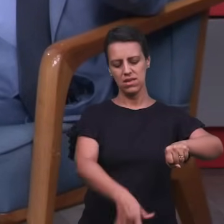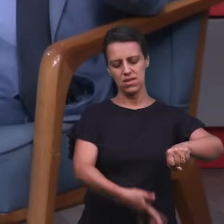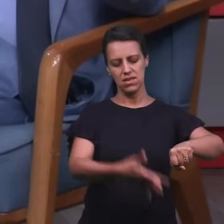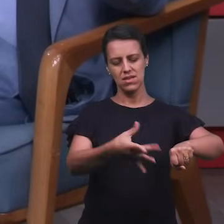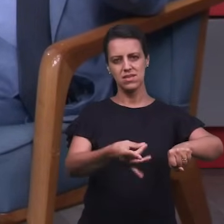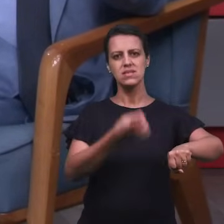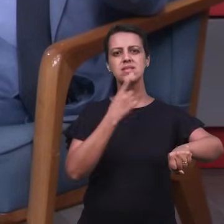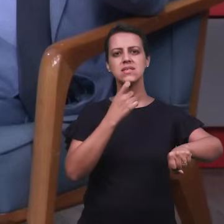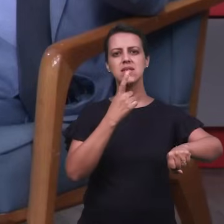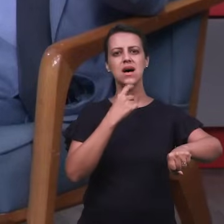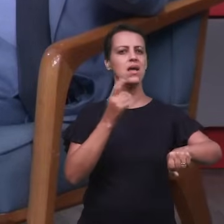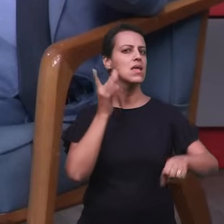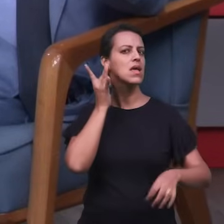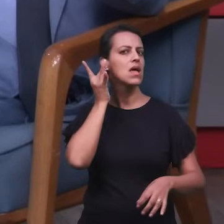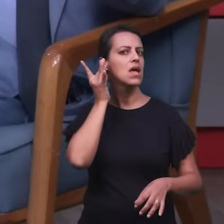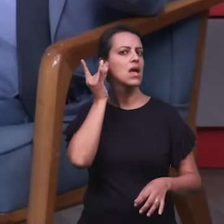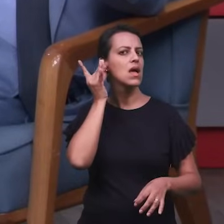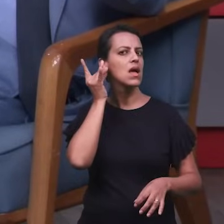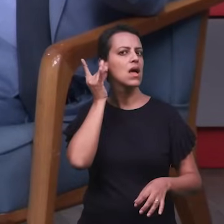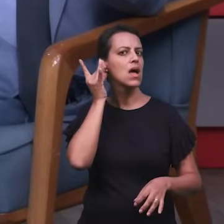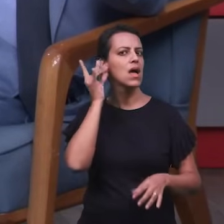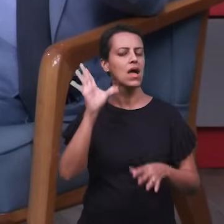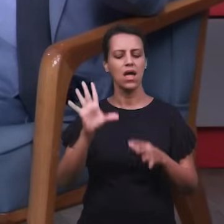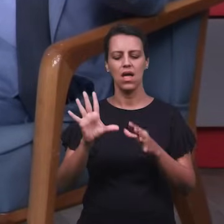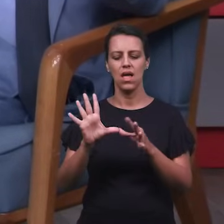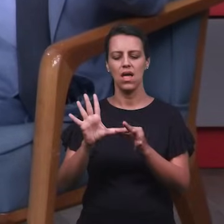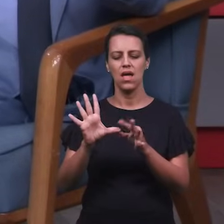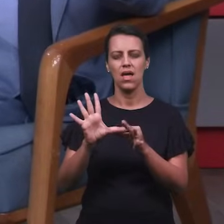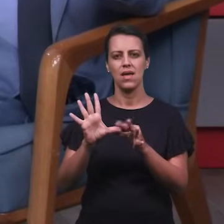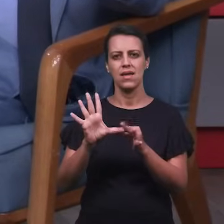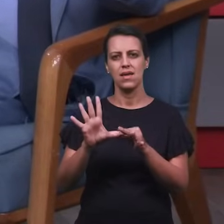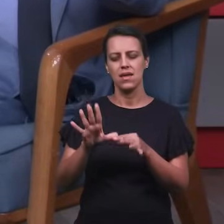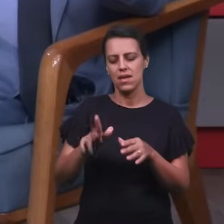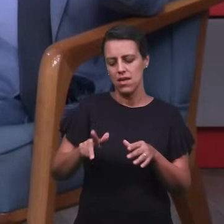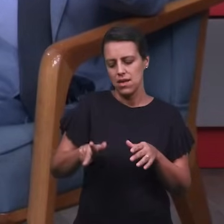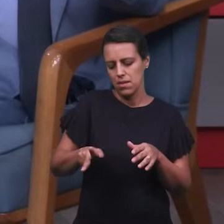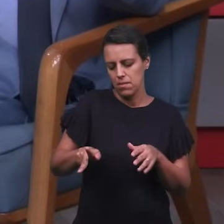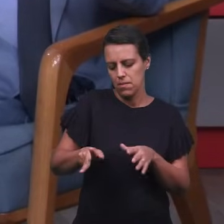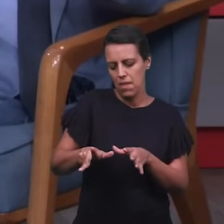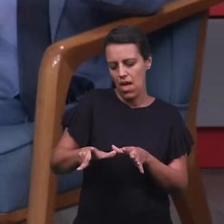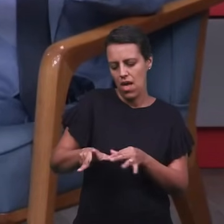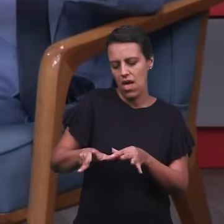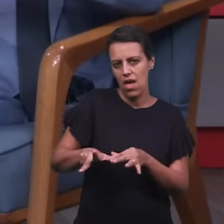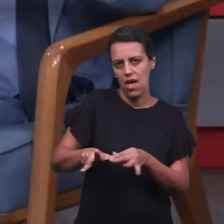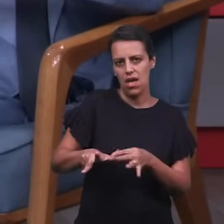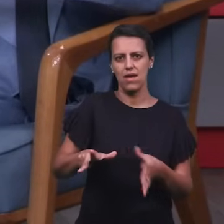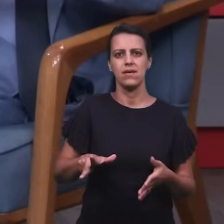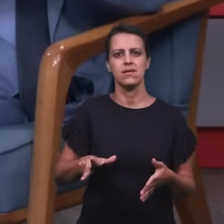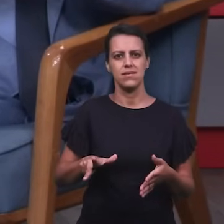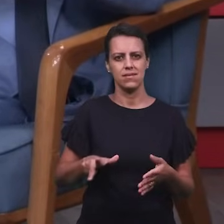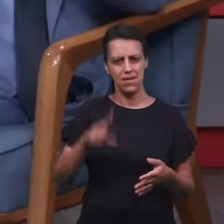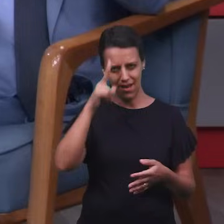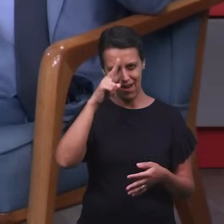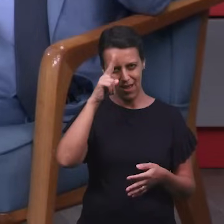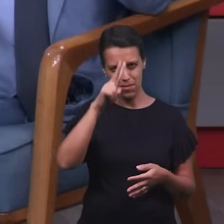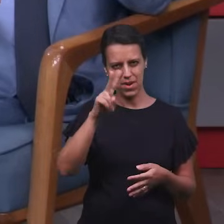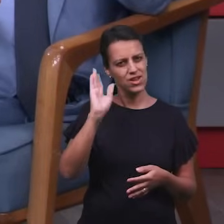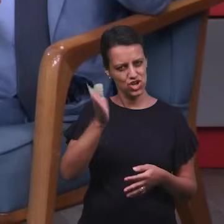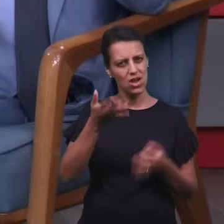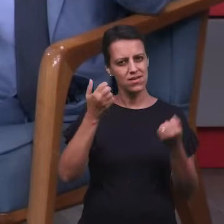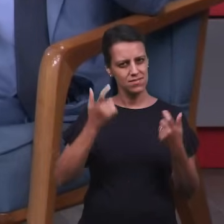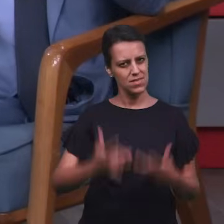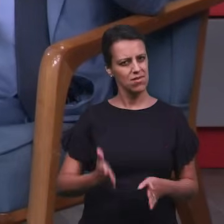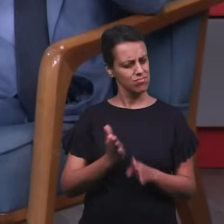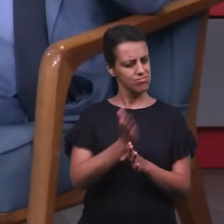na orelha direita, no polegar da mão direita e no polegar do pé direito. Estão lembrados do que foi dito lá no